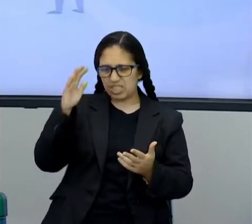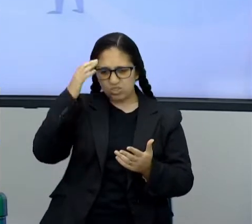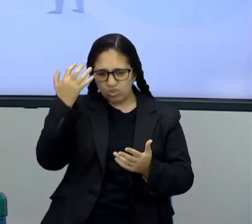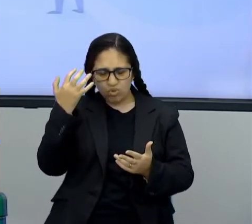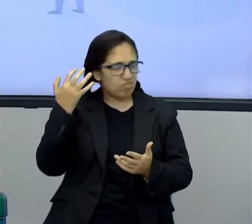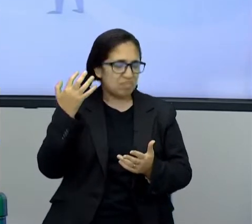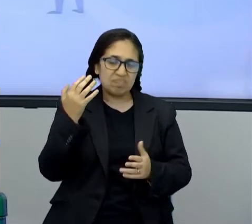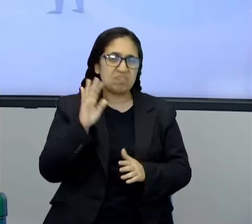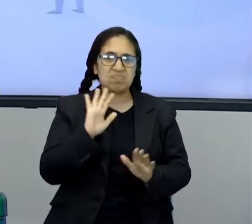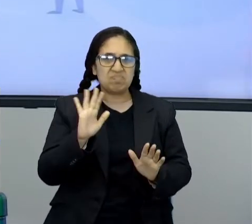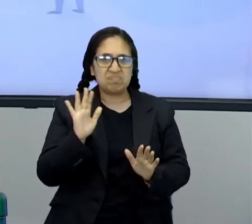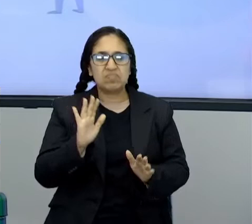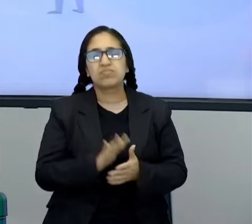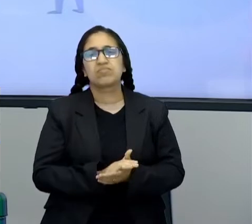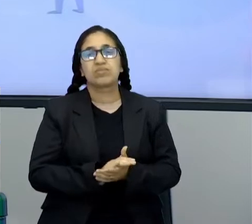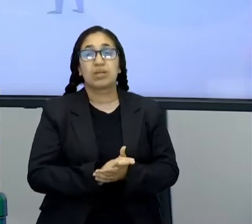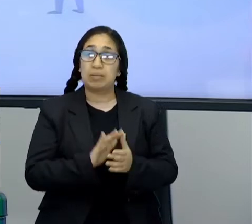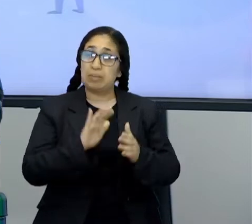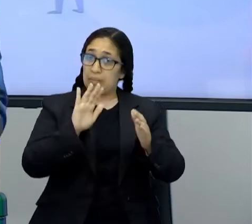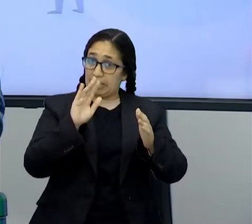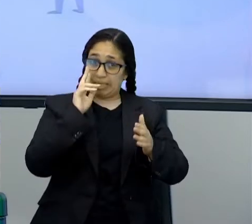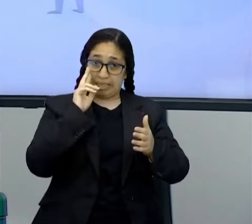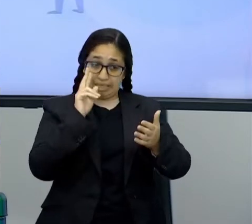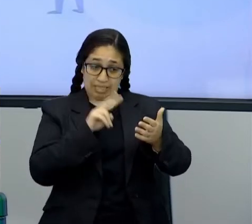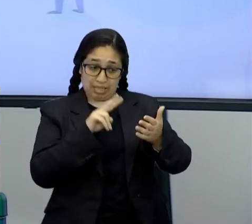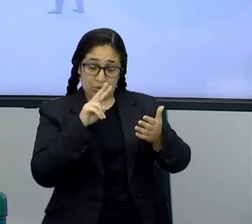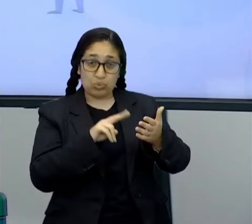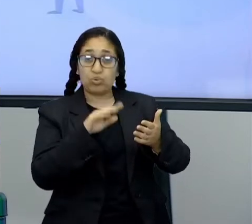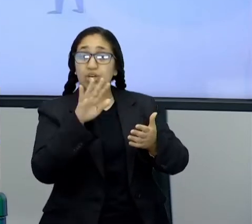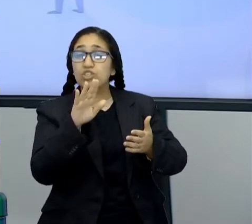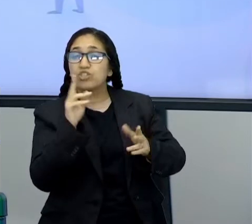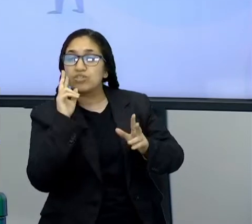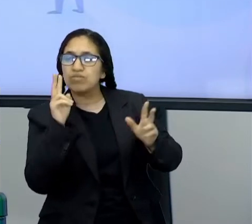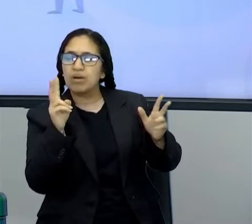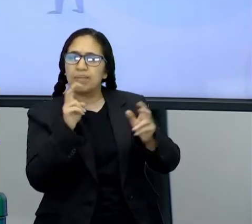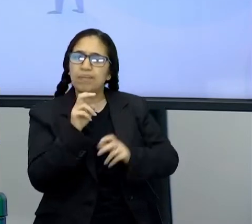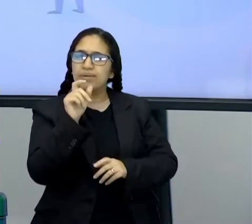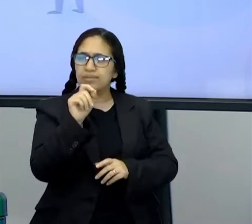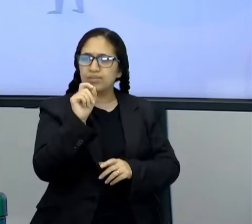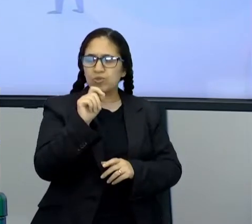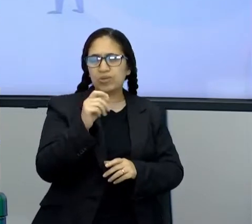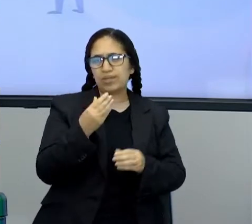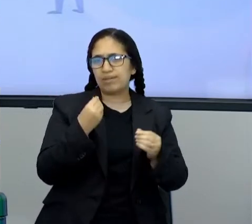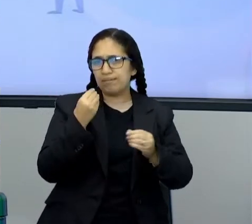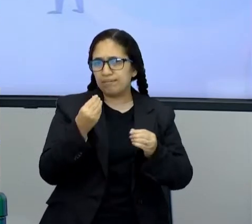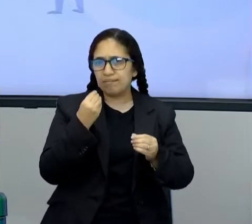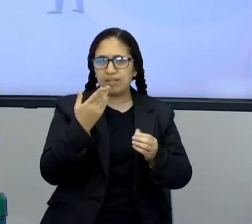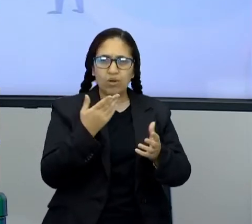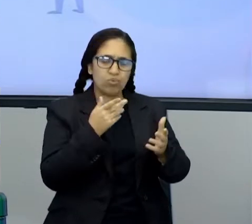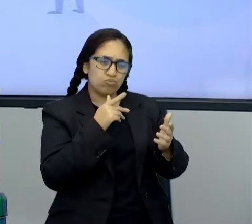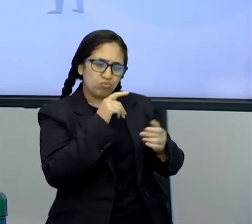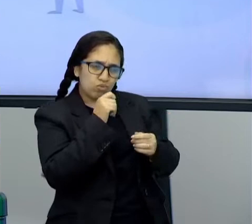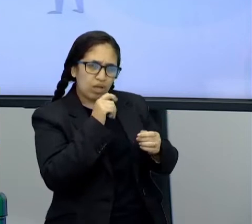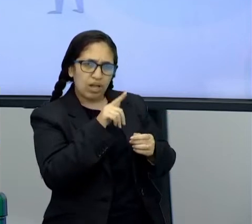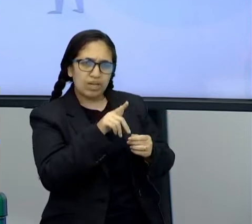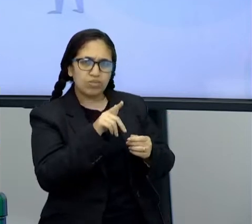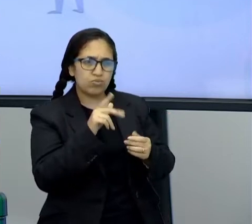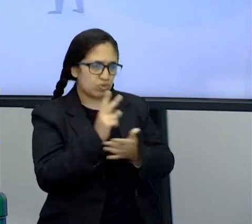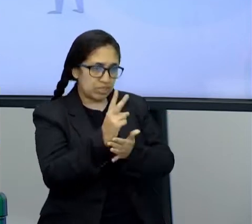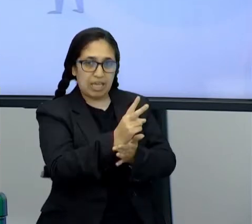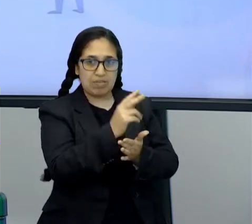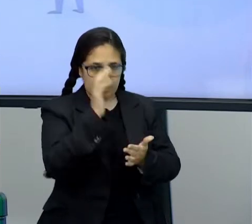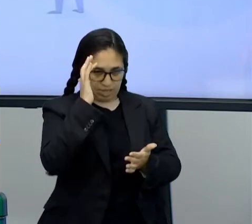Né? Embora aí na nossa leitura a gente vai observar que também assim não dá para se utilizar o jornalismo de soluções a todo